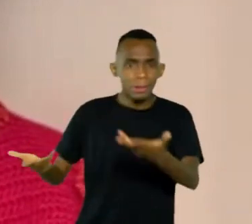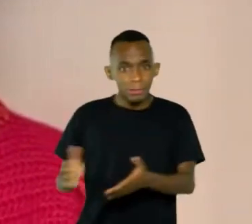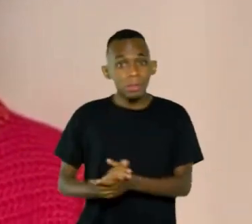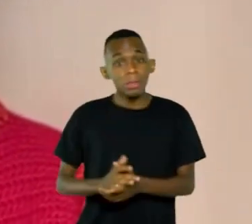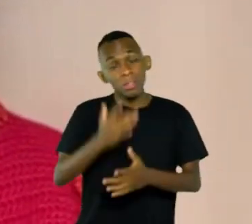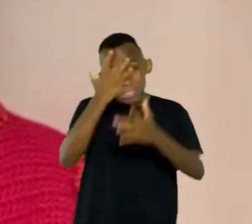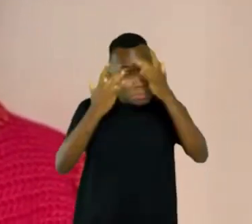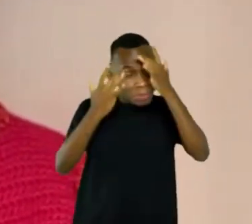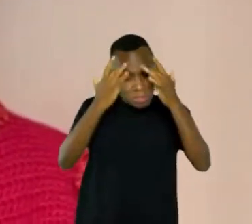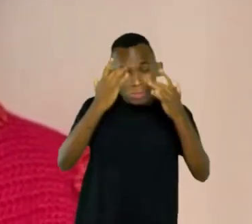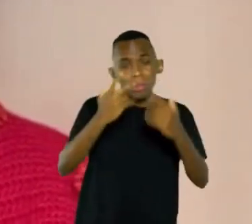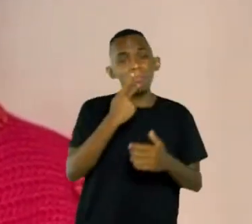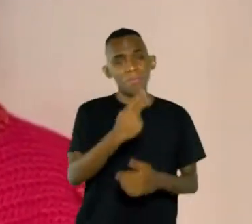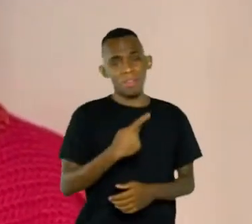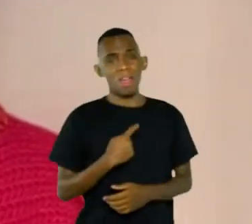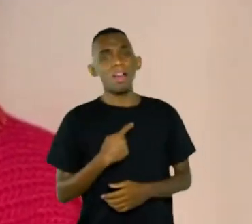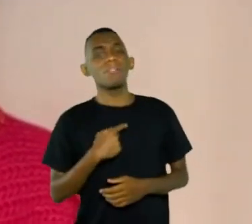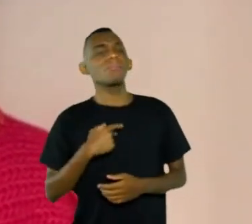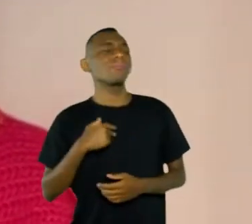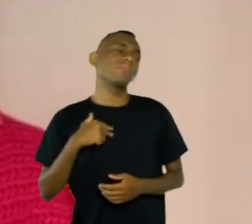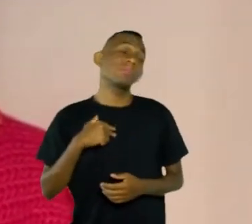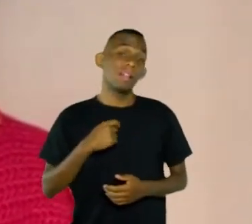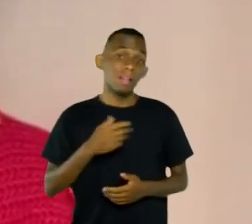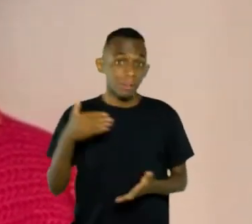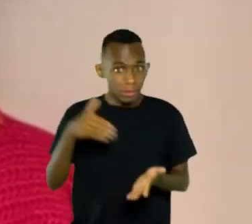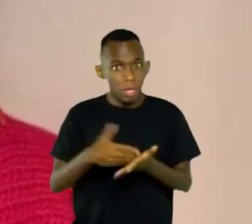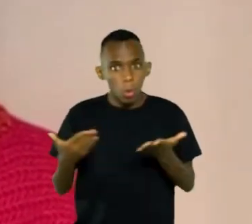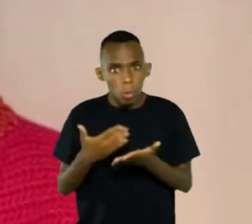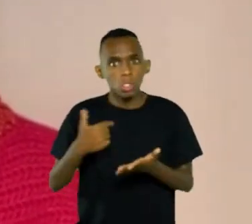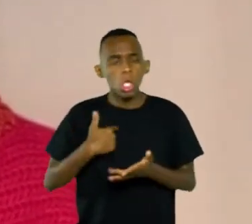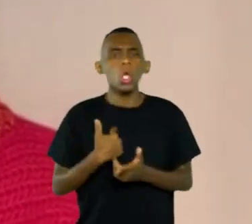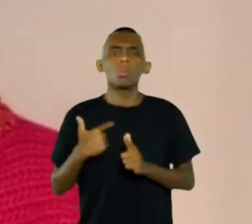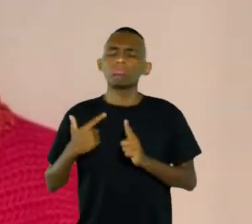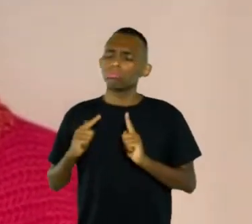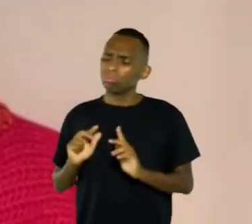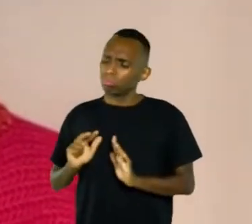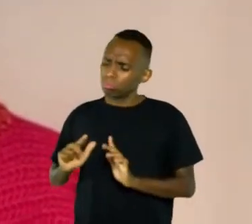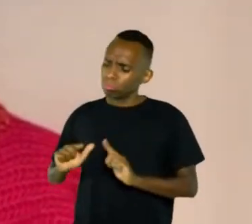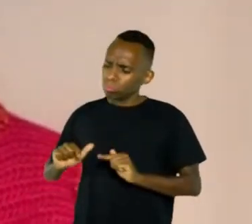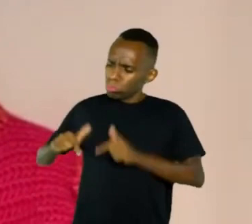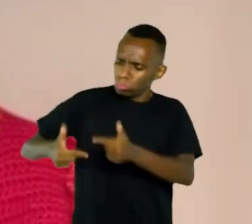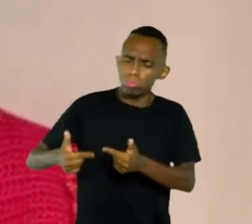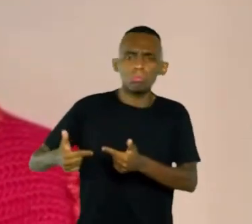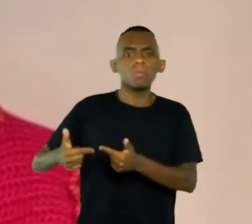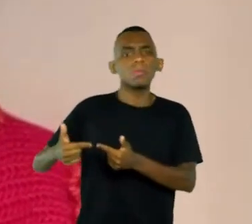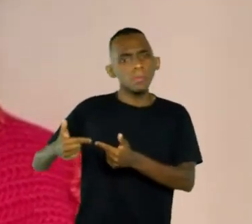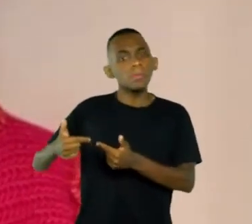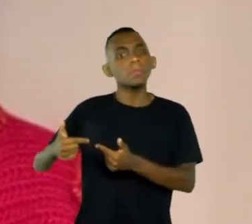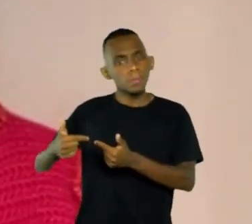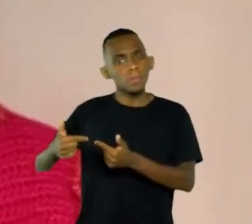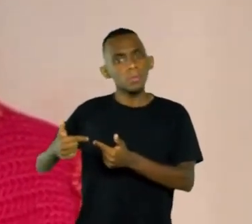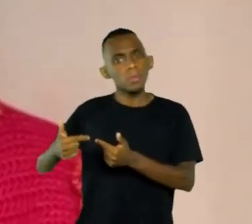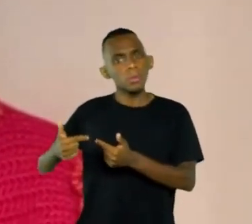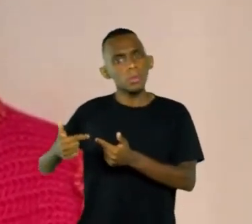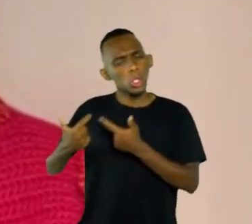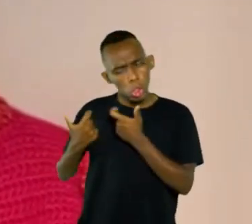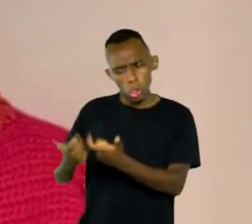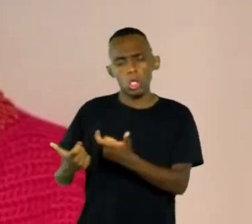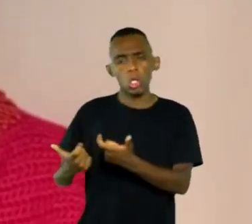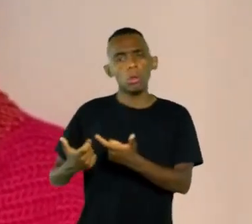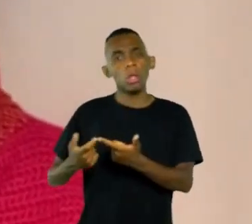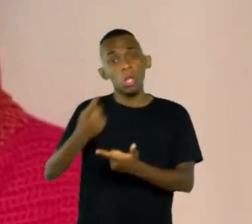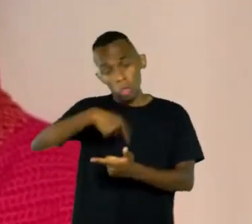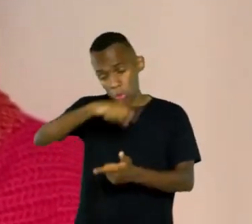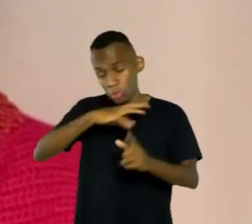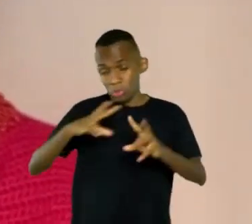mim, e falam ainda, né, que eu sou muito guerreira, né? Somos todas, em geral, e todos, né? Mas aí